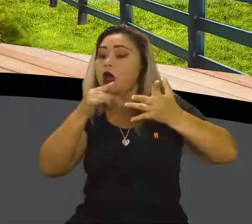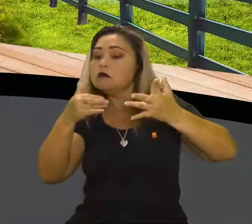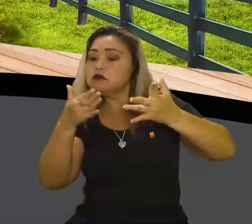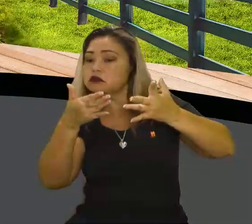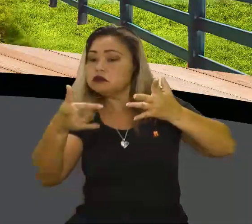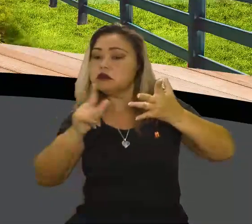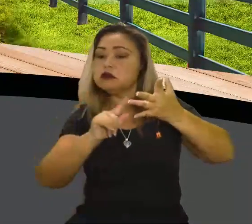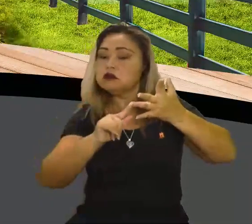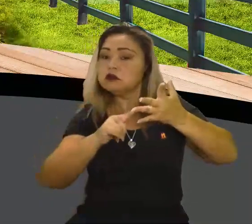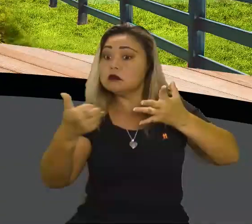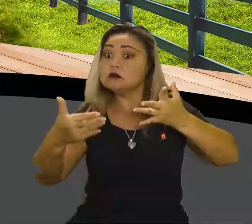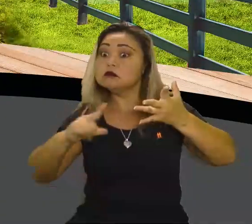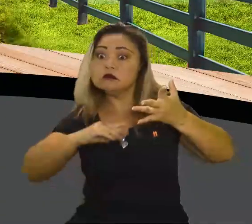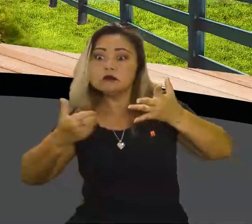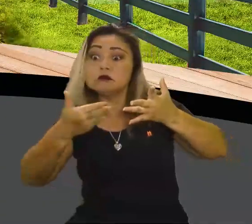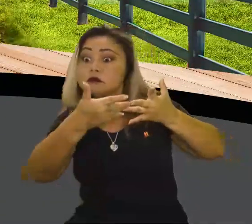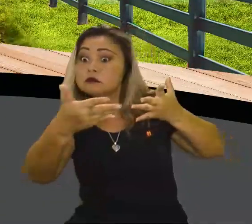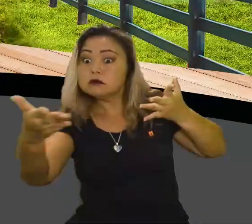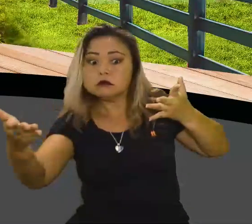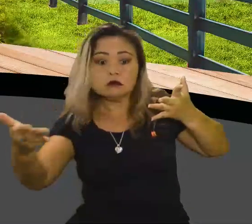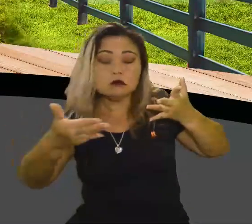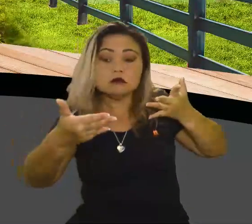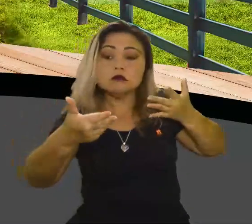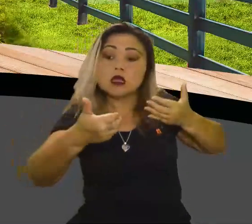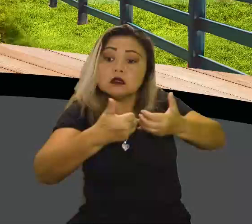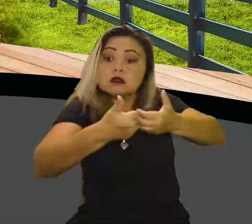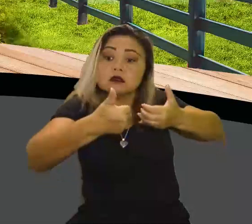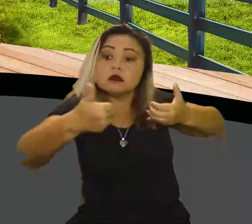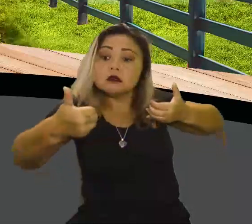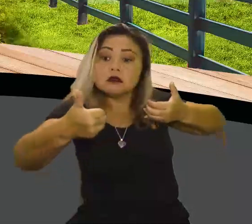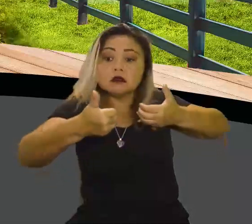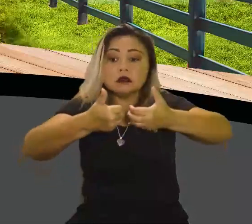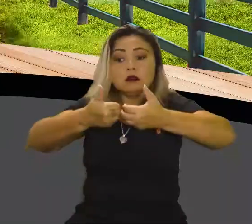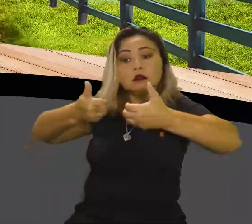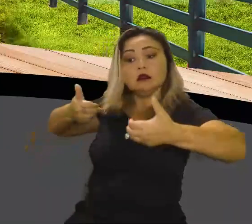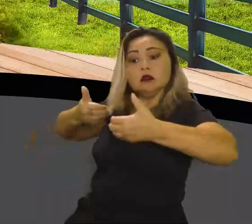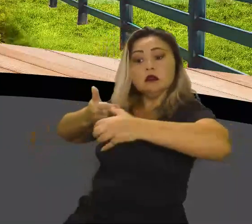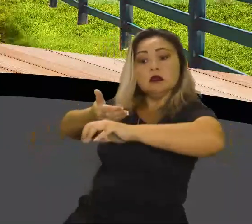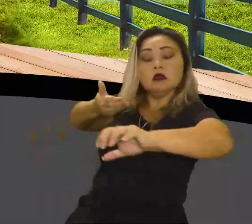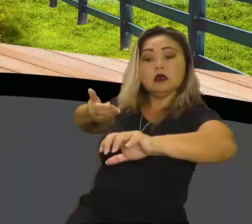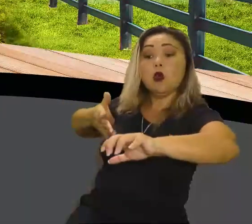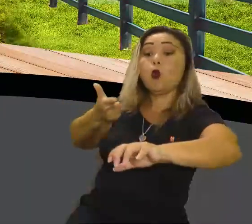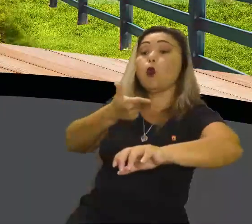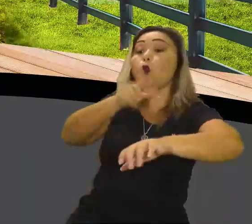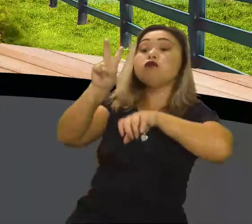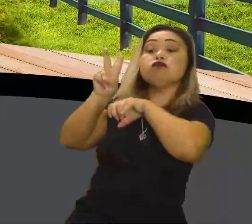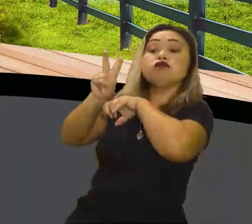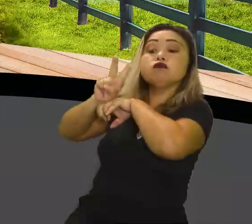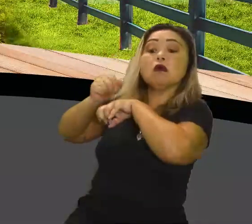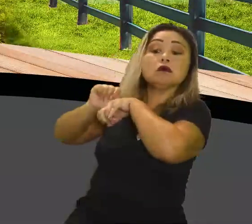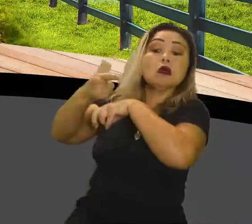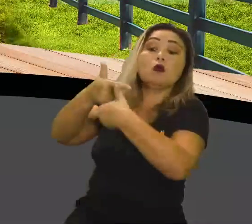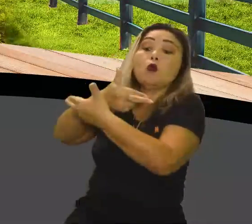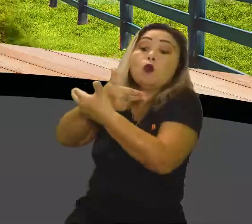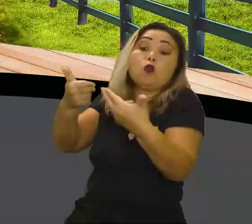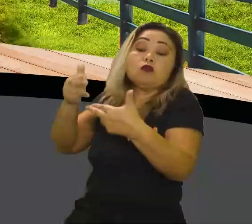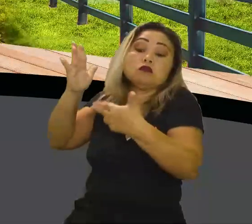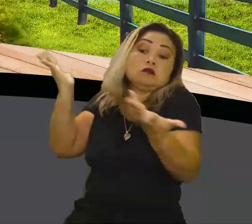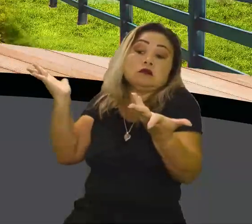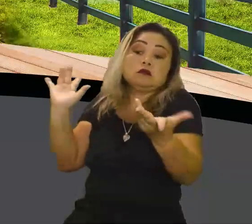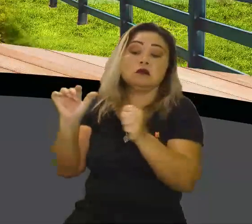hídricas, que tem que ficar disponível. E, claro, distanciamento de outras criações. Só para frisar, para quando a